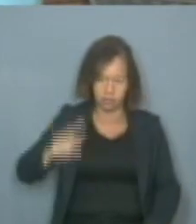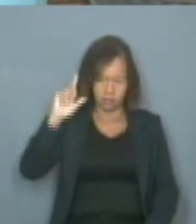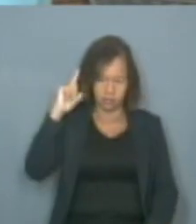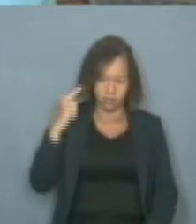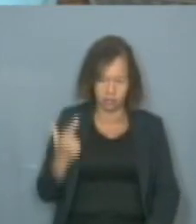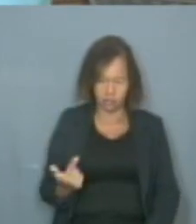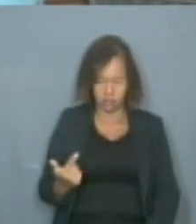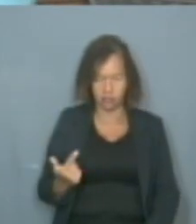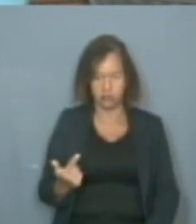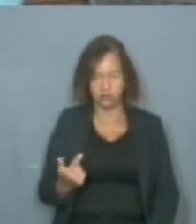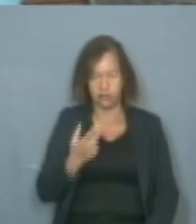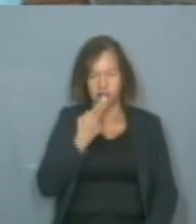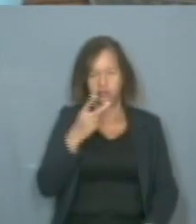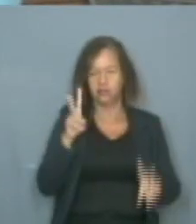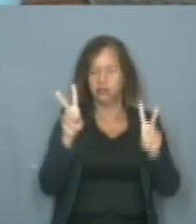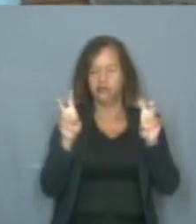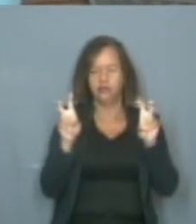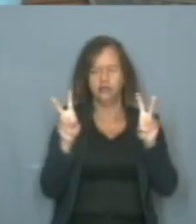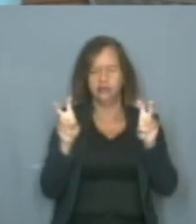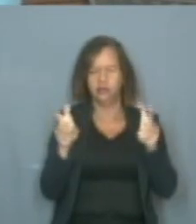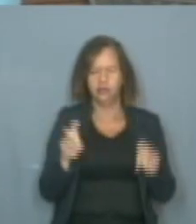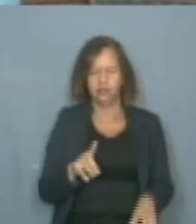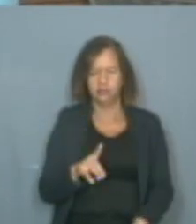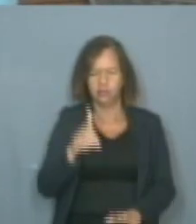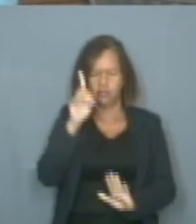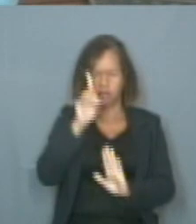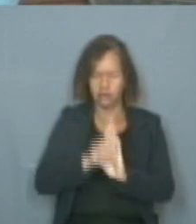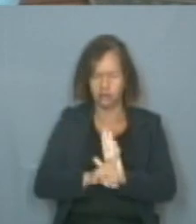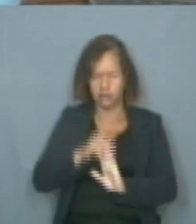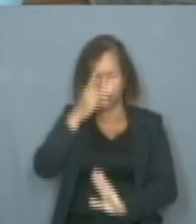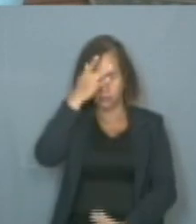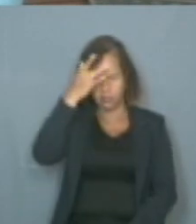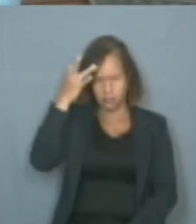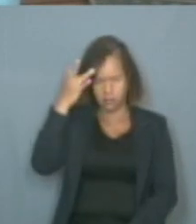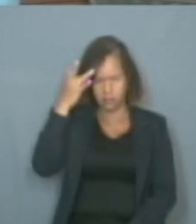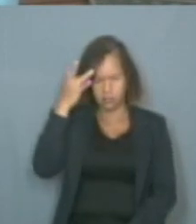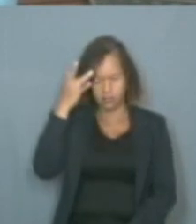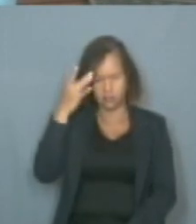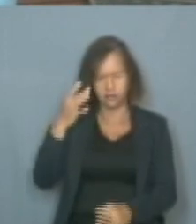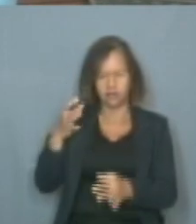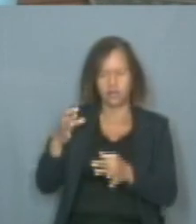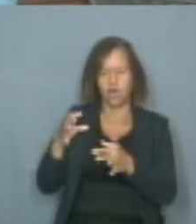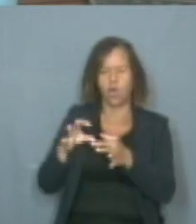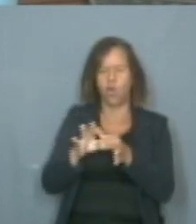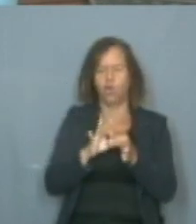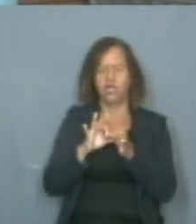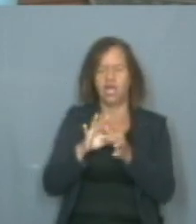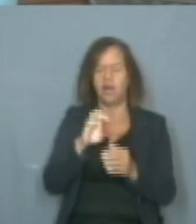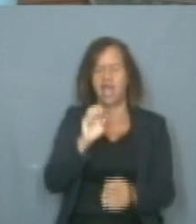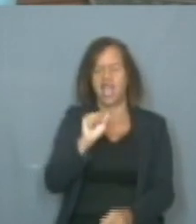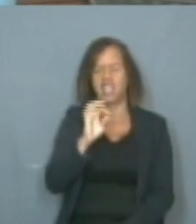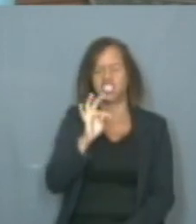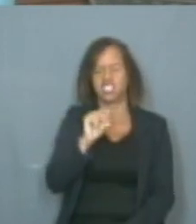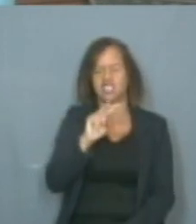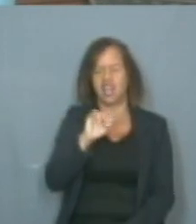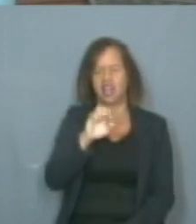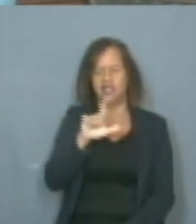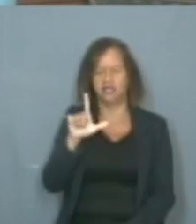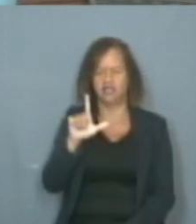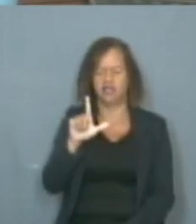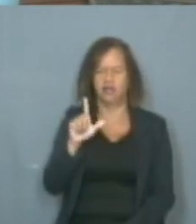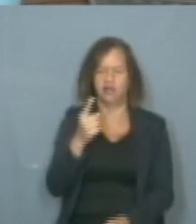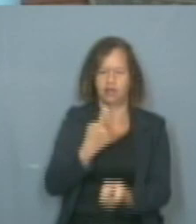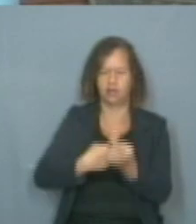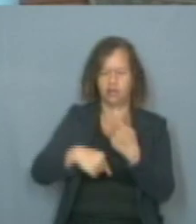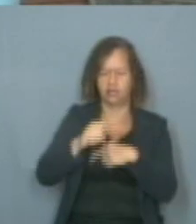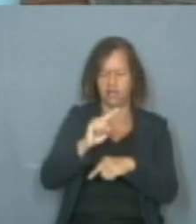Cirne, ele fala sobre o direito das pessoas que mantêm união estável, homoafetiva,